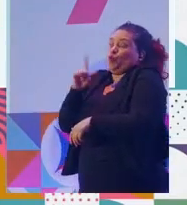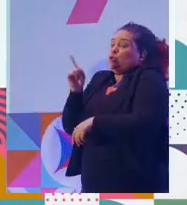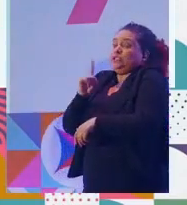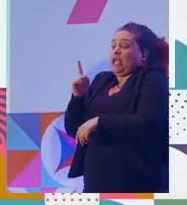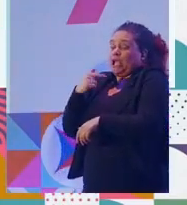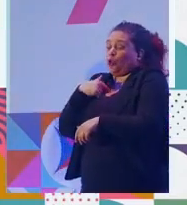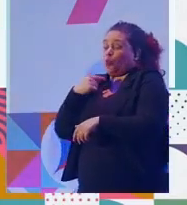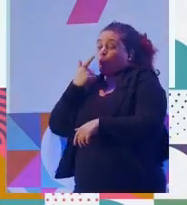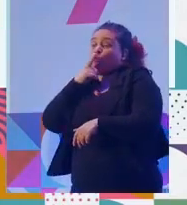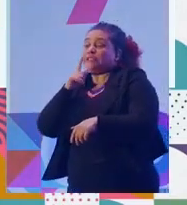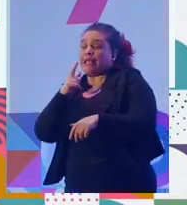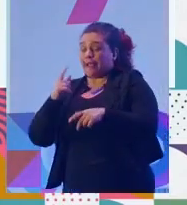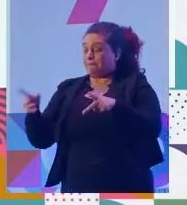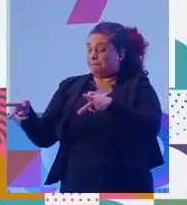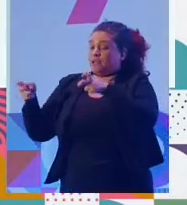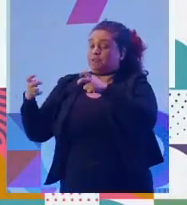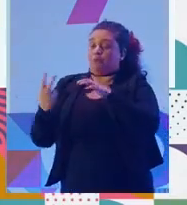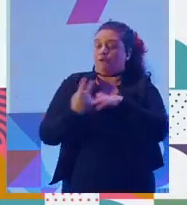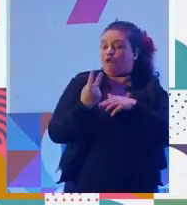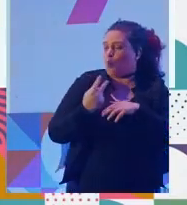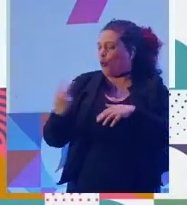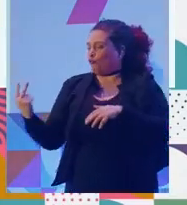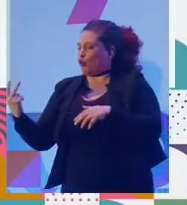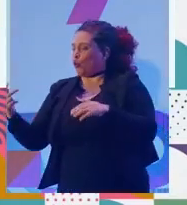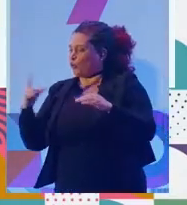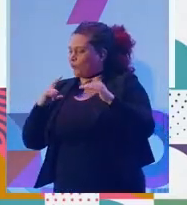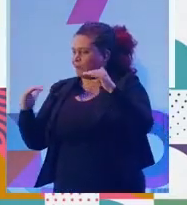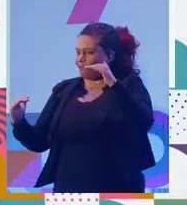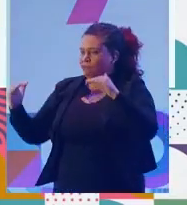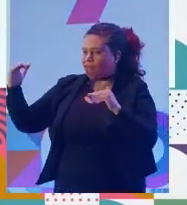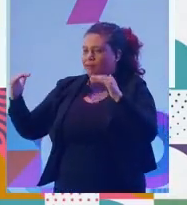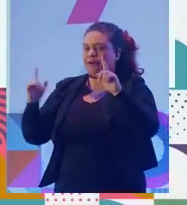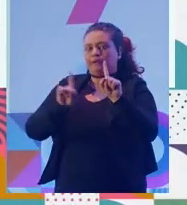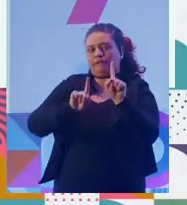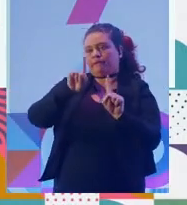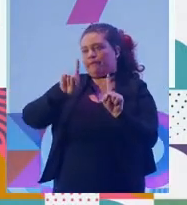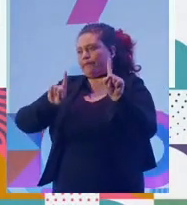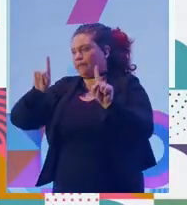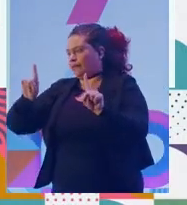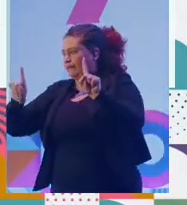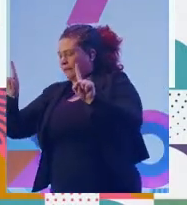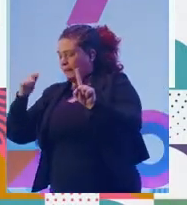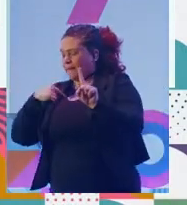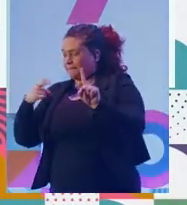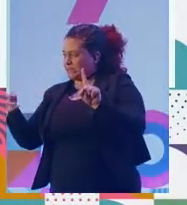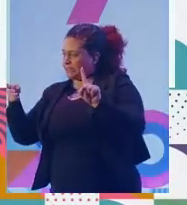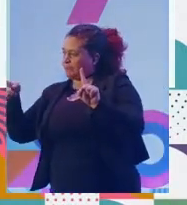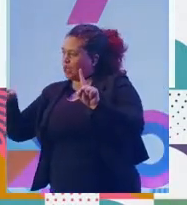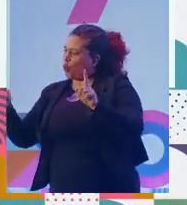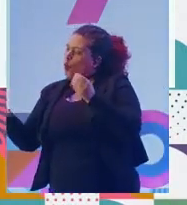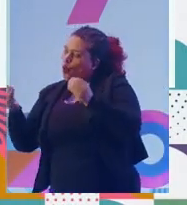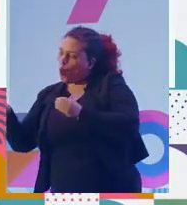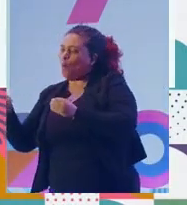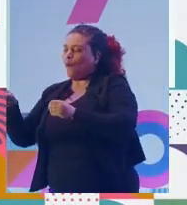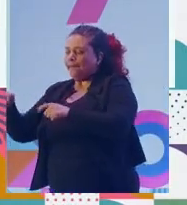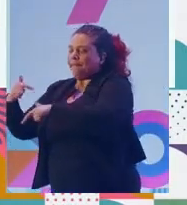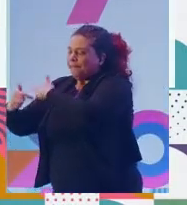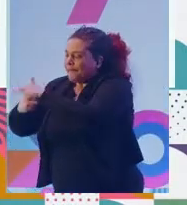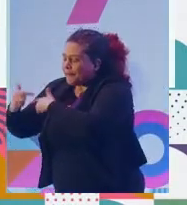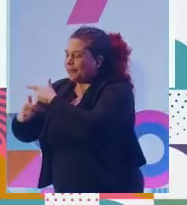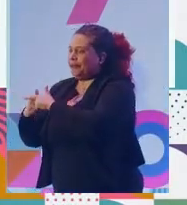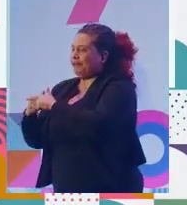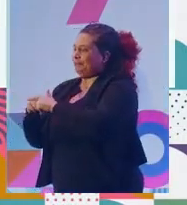que a gente agrega à organização. Se a gente não consegue ter métricas para identificar qual é o esforço, o valor agregado ou como isso